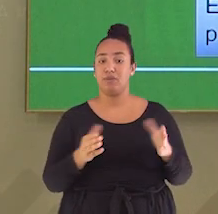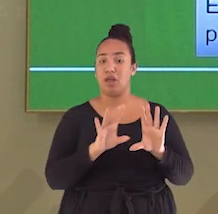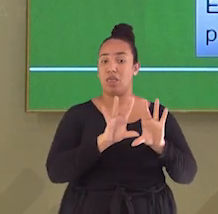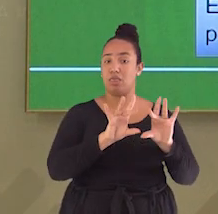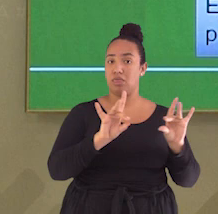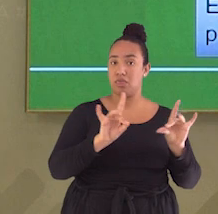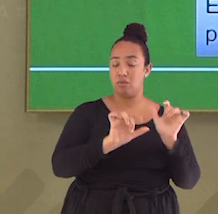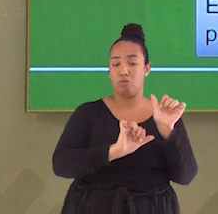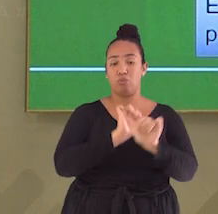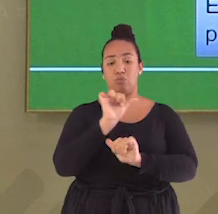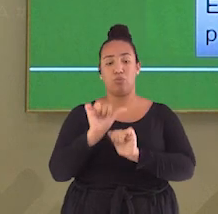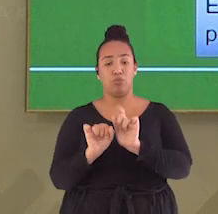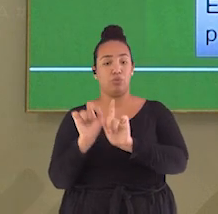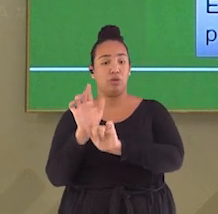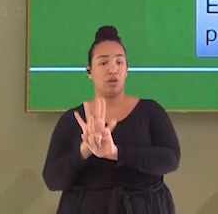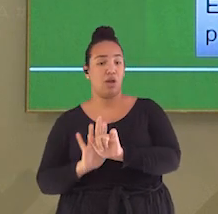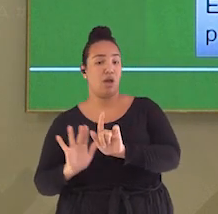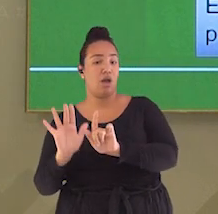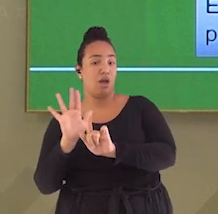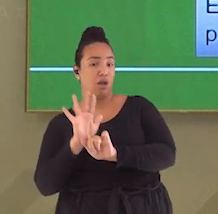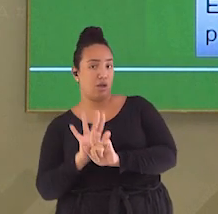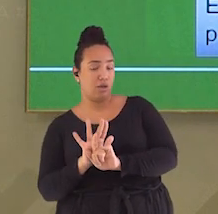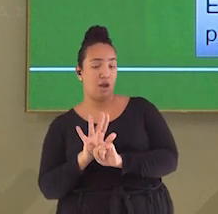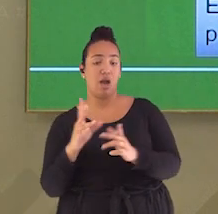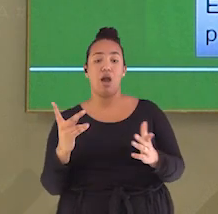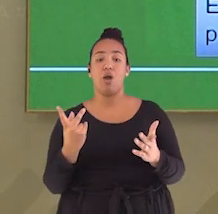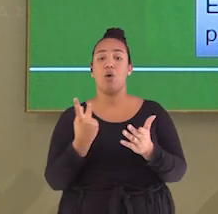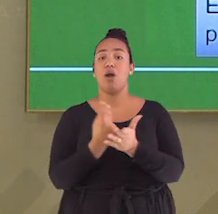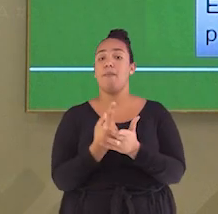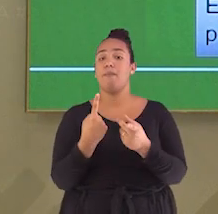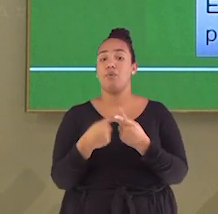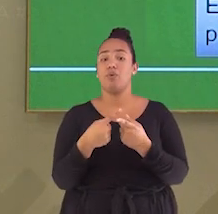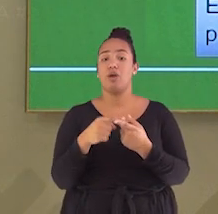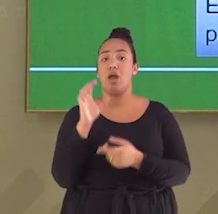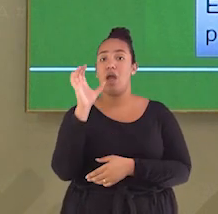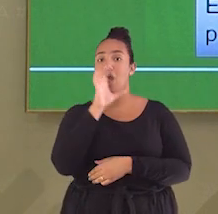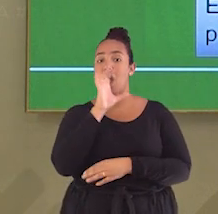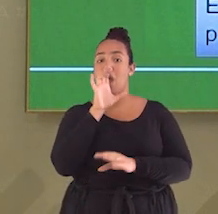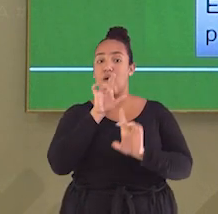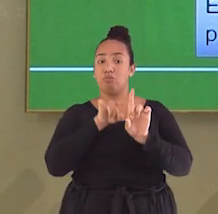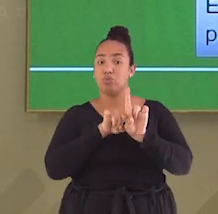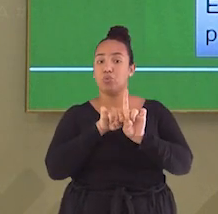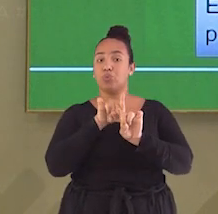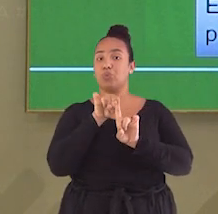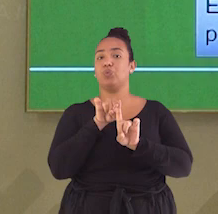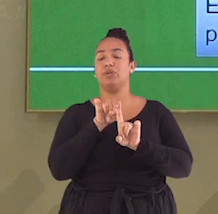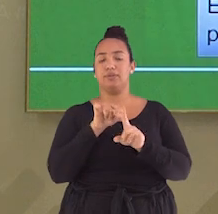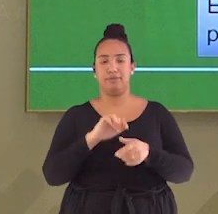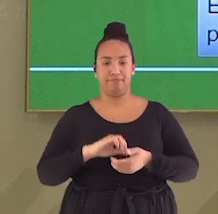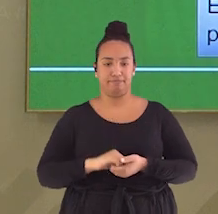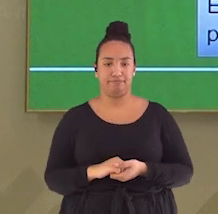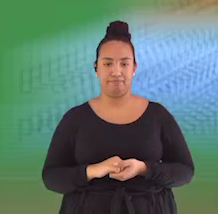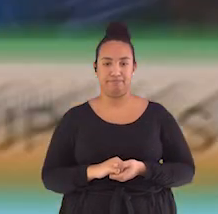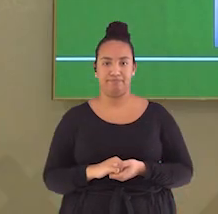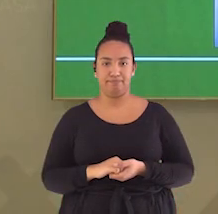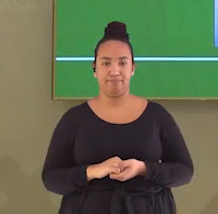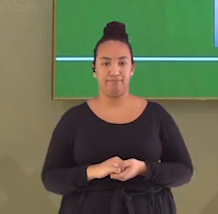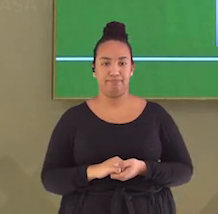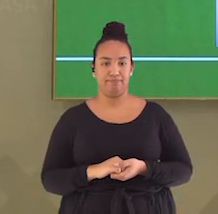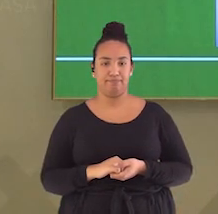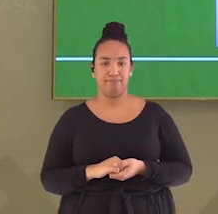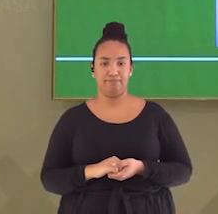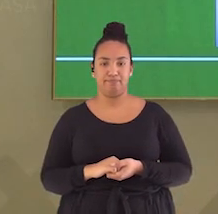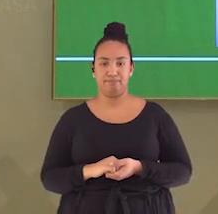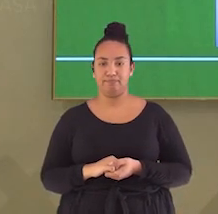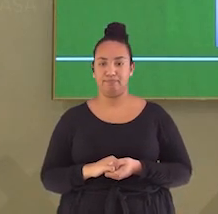para o estado gasoso acontece devido ao aquecimento e é chamada de vaporização.